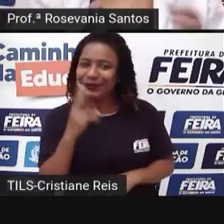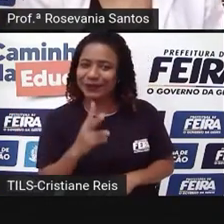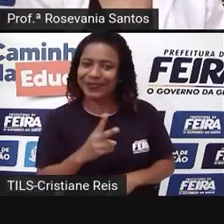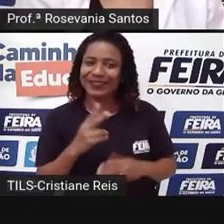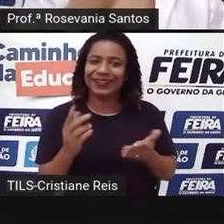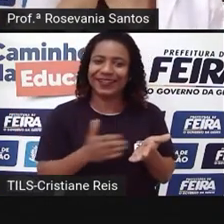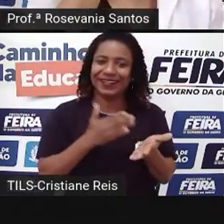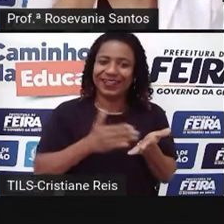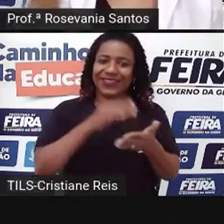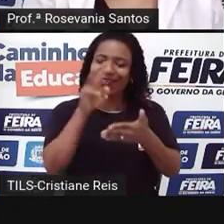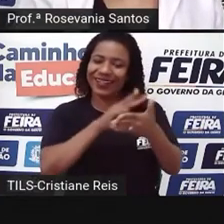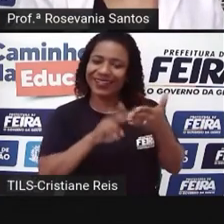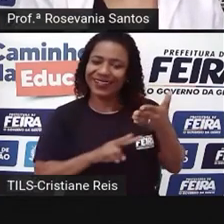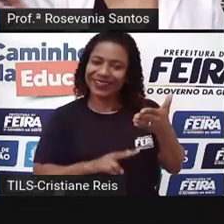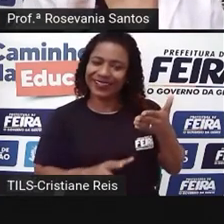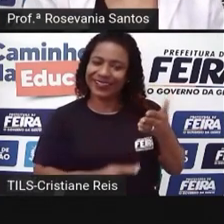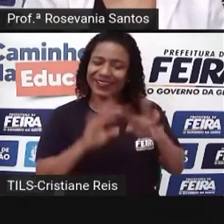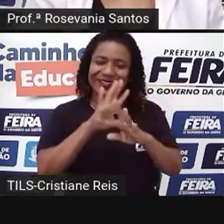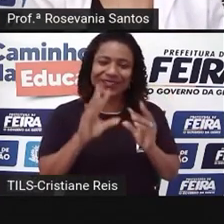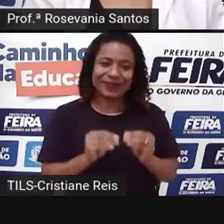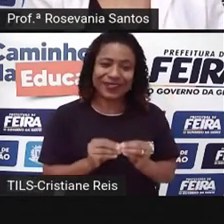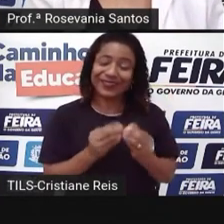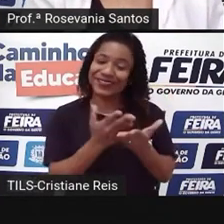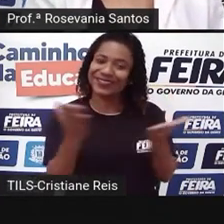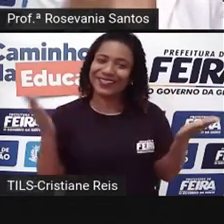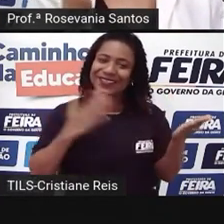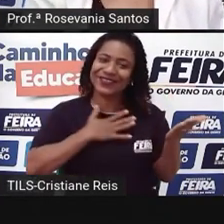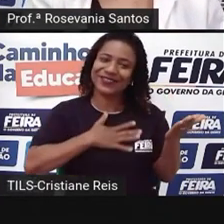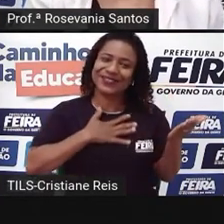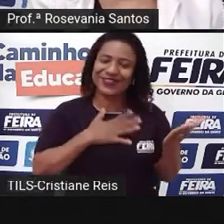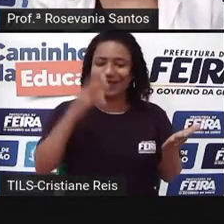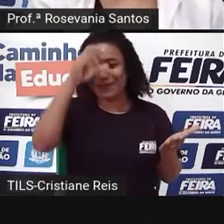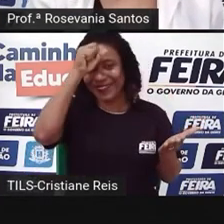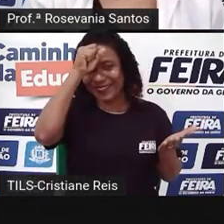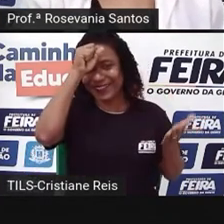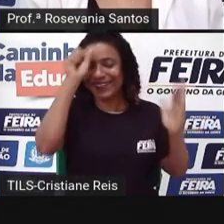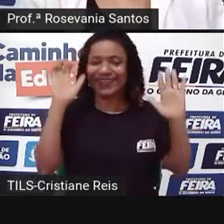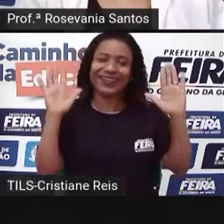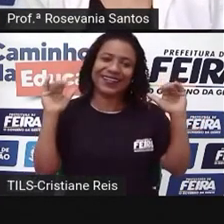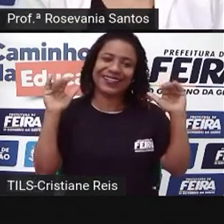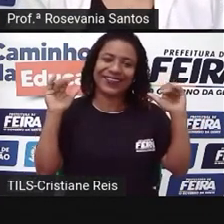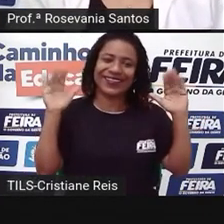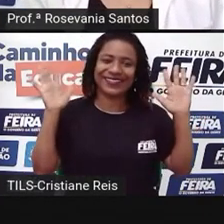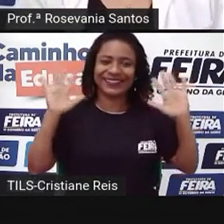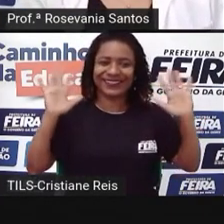Eu tentei resumir o máximo possível. Espero que você tenha gostado, que tenha aprendido e até a nossa próxima aula.